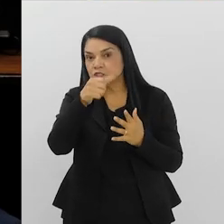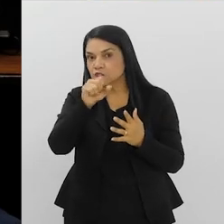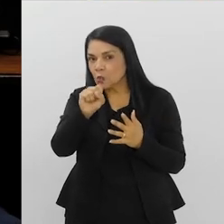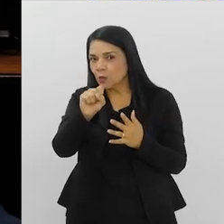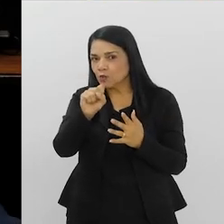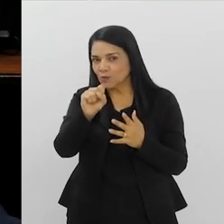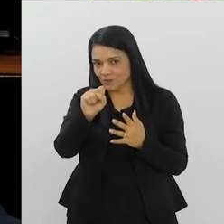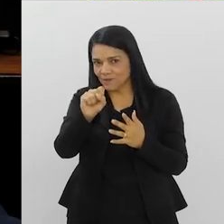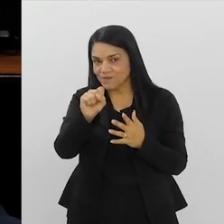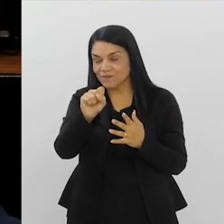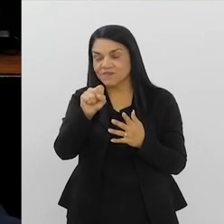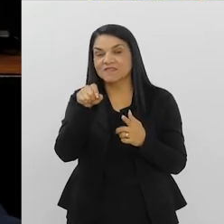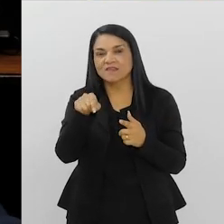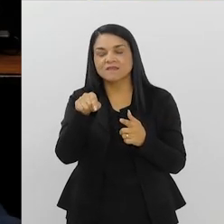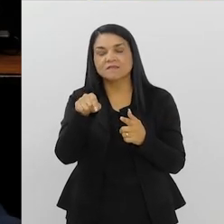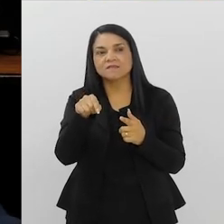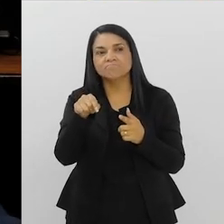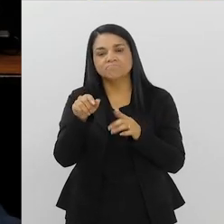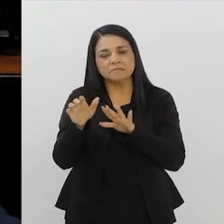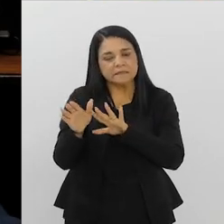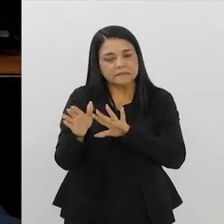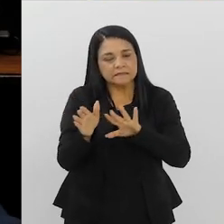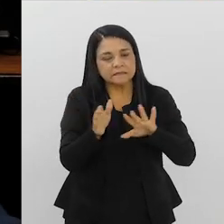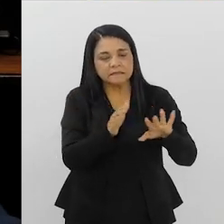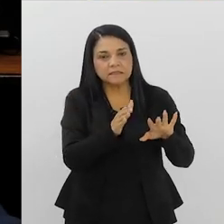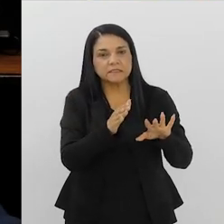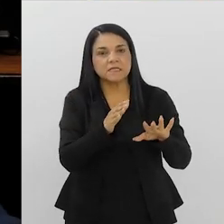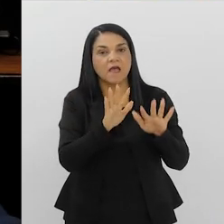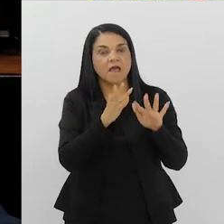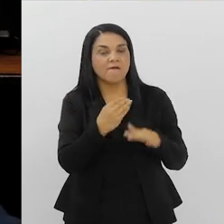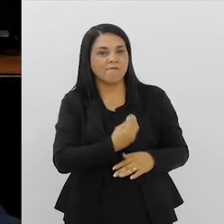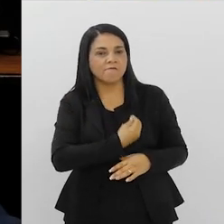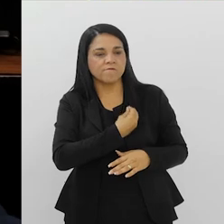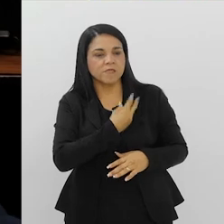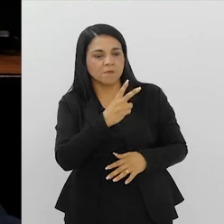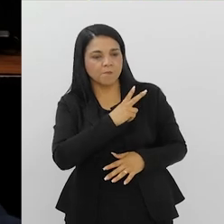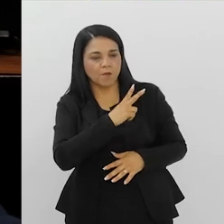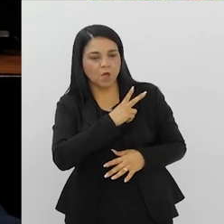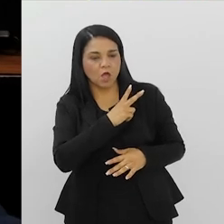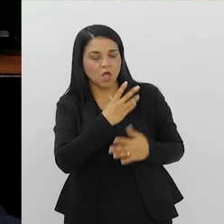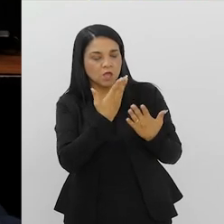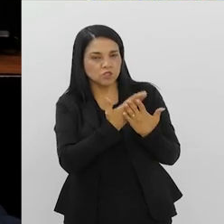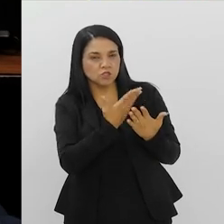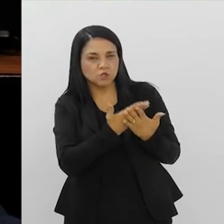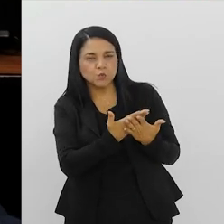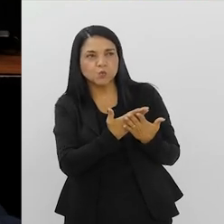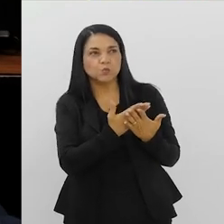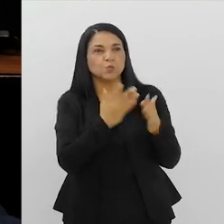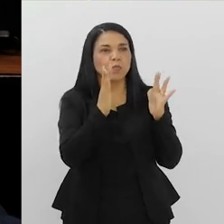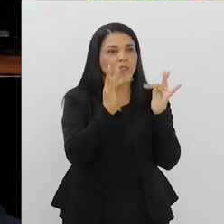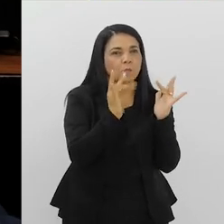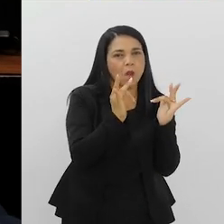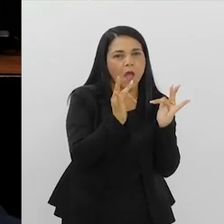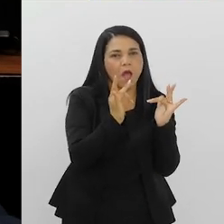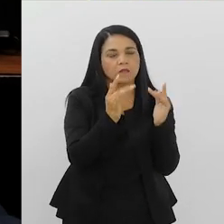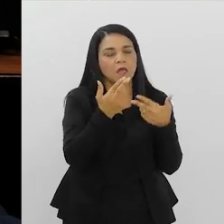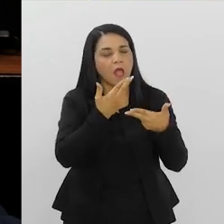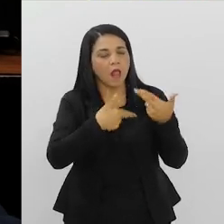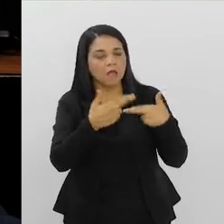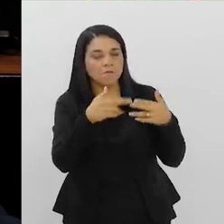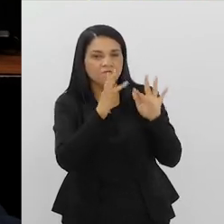anos deixando todas as suas talvez eh particularidades o que gosto a sua vida pessoal a sua vida